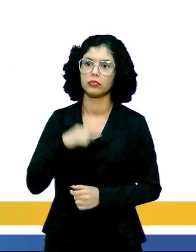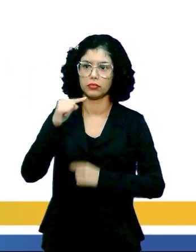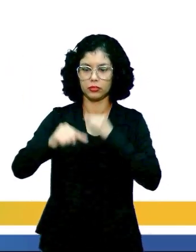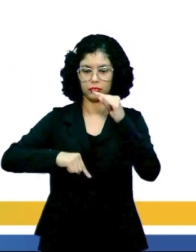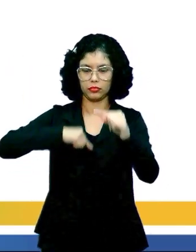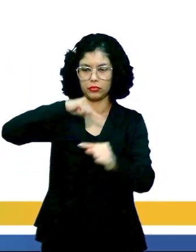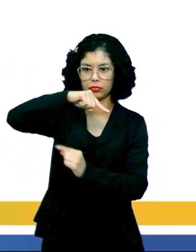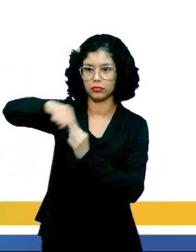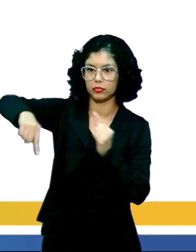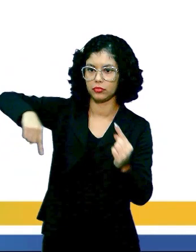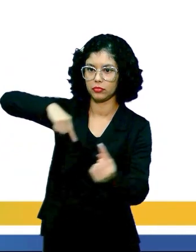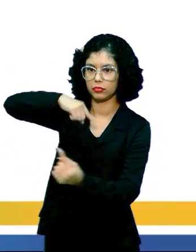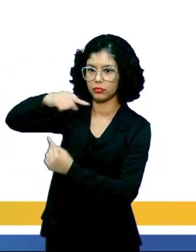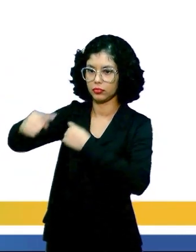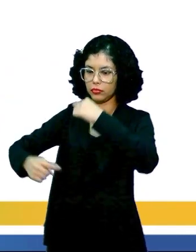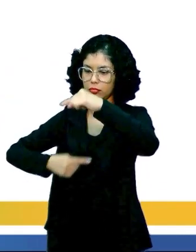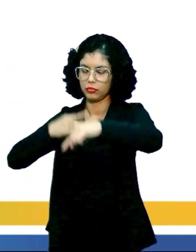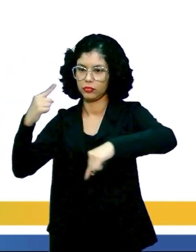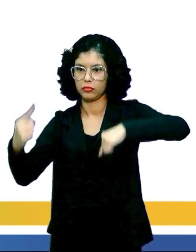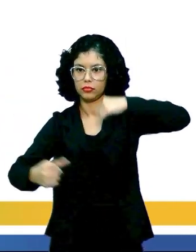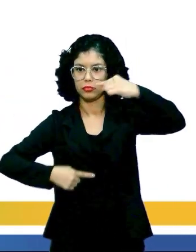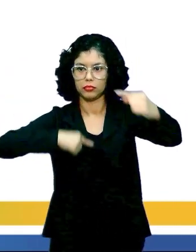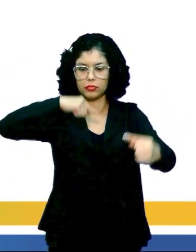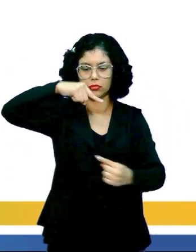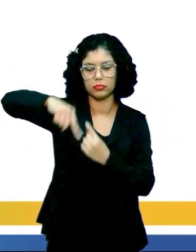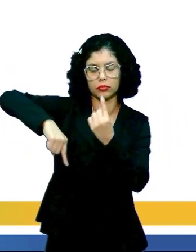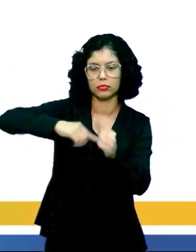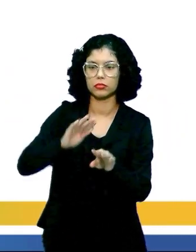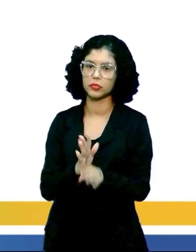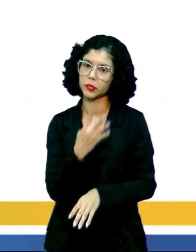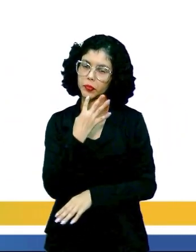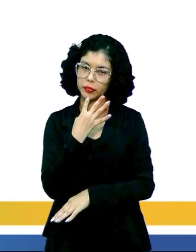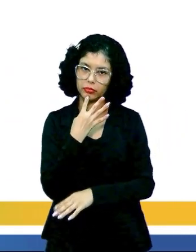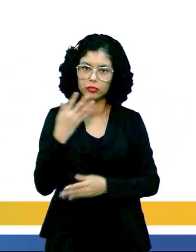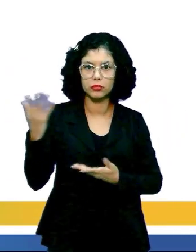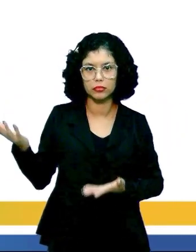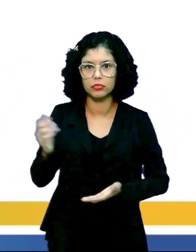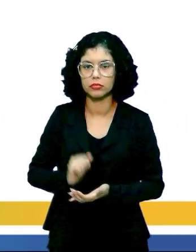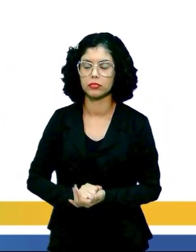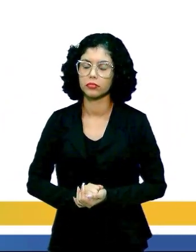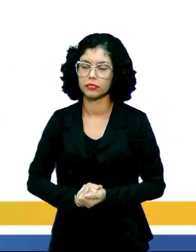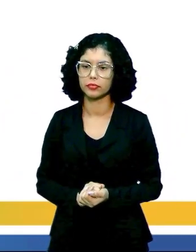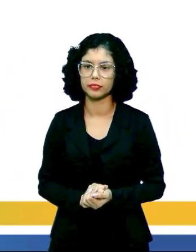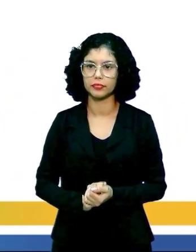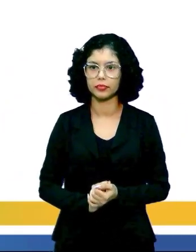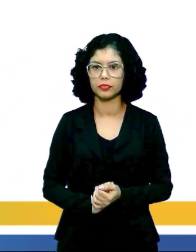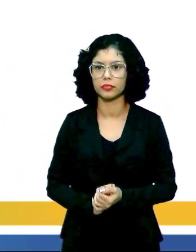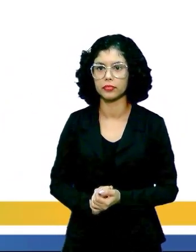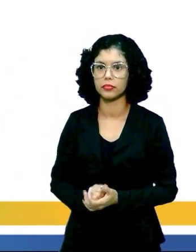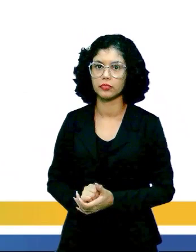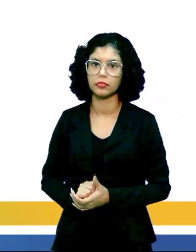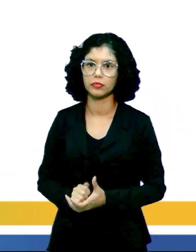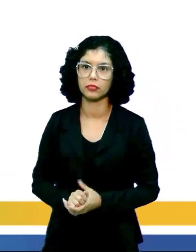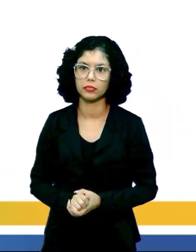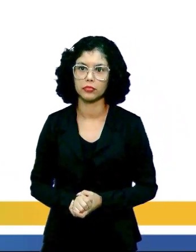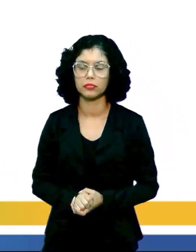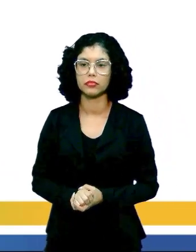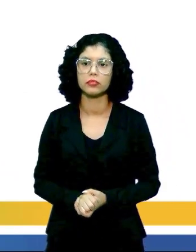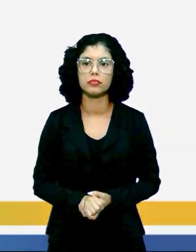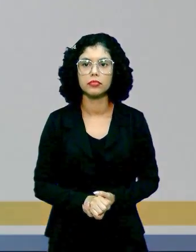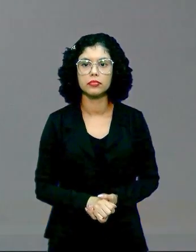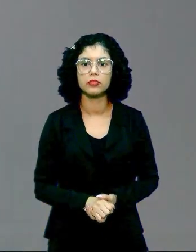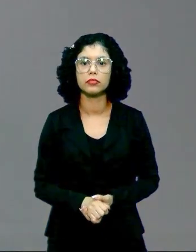planetas circulando ao redor do Sol. Então assim ficou conhecido o modelo de Rutherford. Já o modelo de